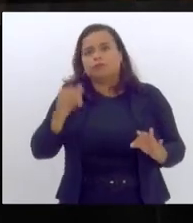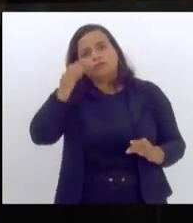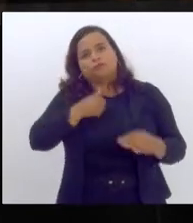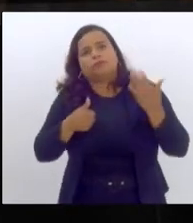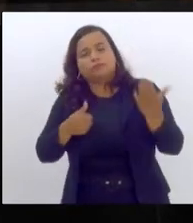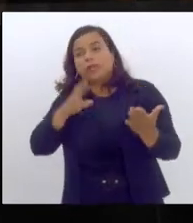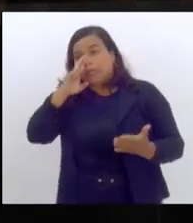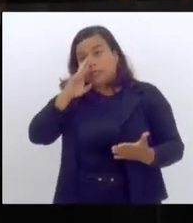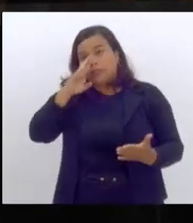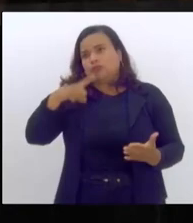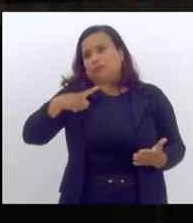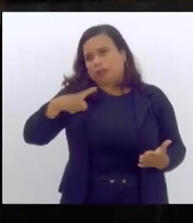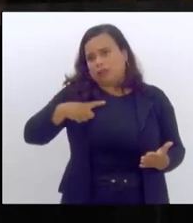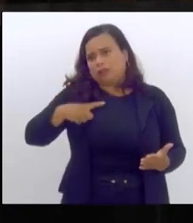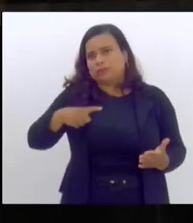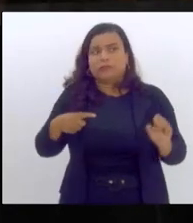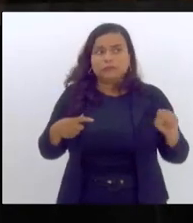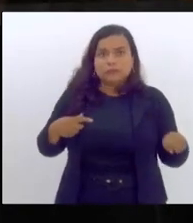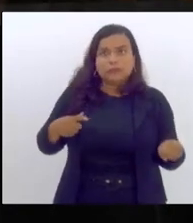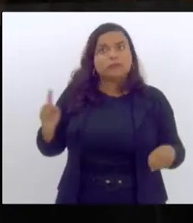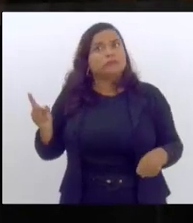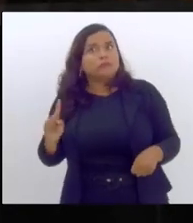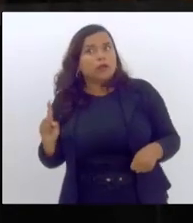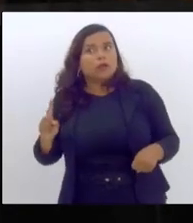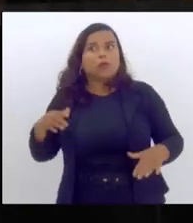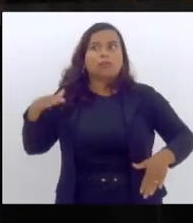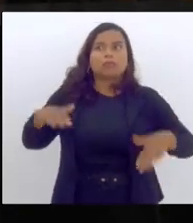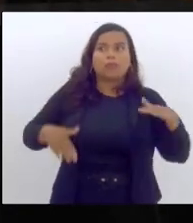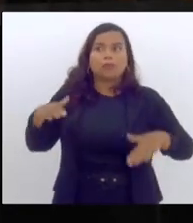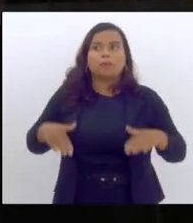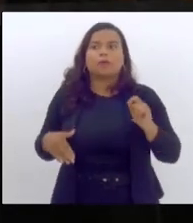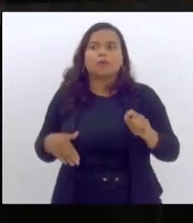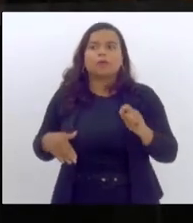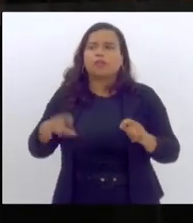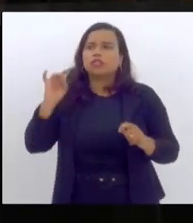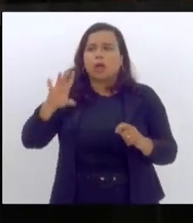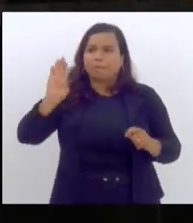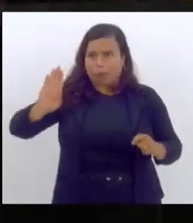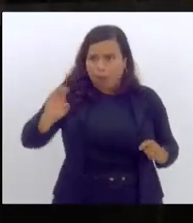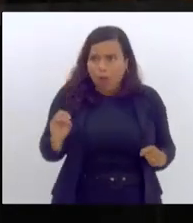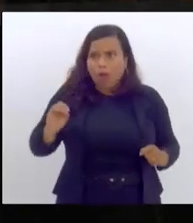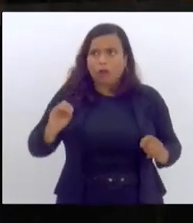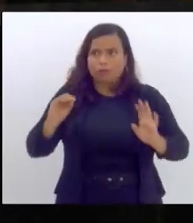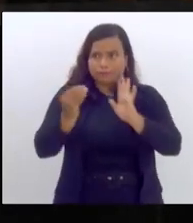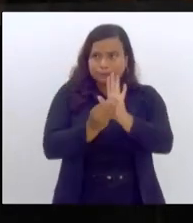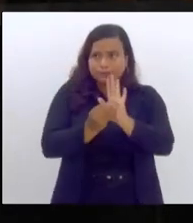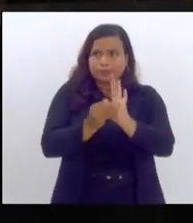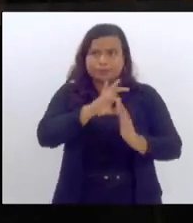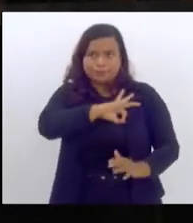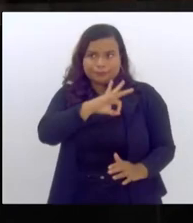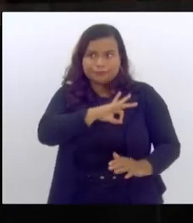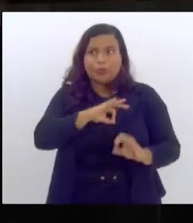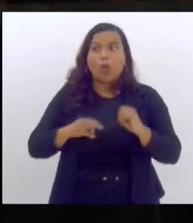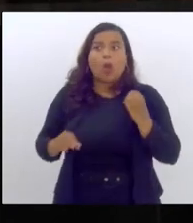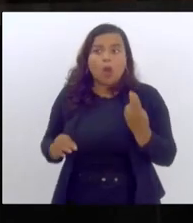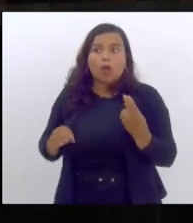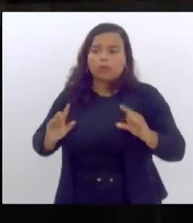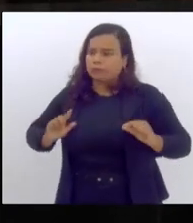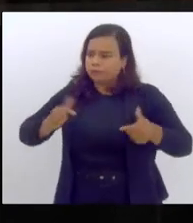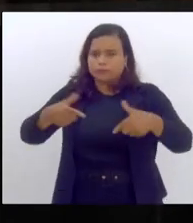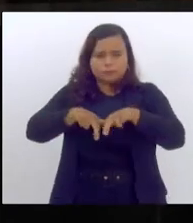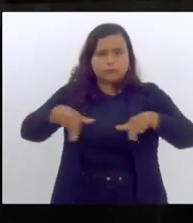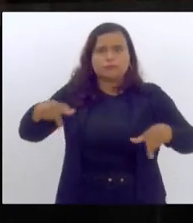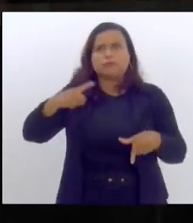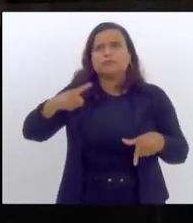está em risco ou não? Será que vai depender apenas de um boletim de ocorrência? Ou se vai depender de outras ações